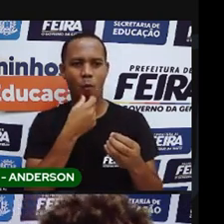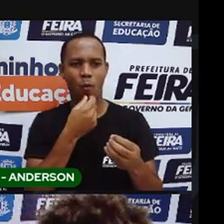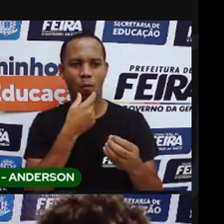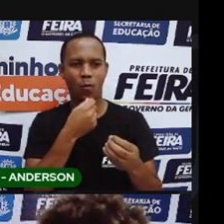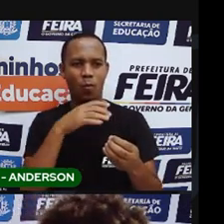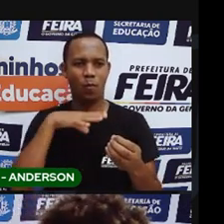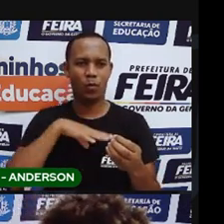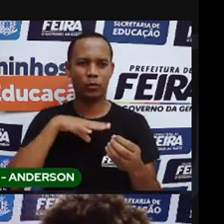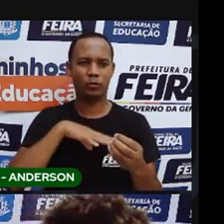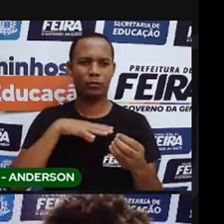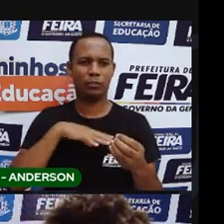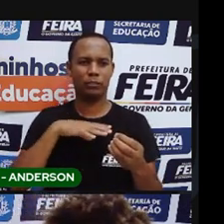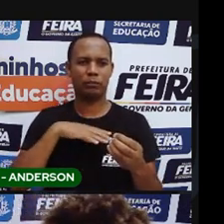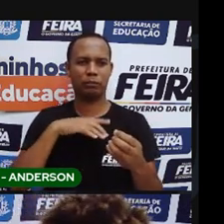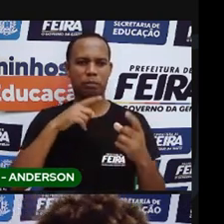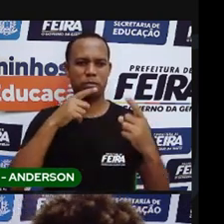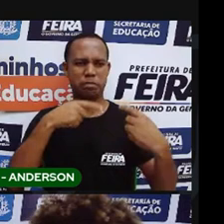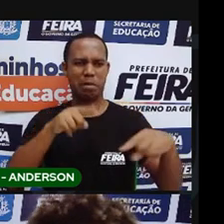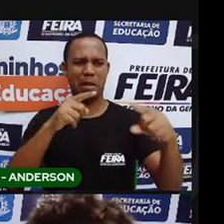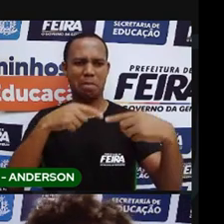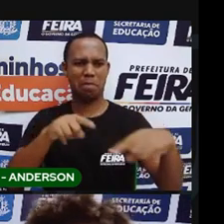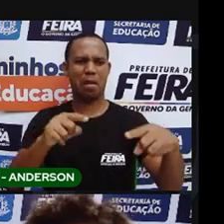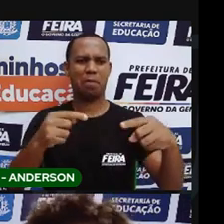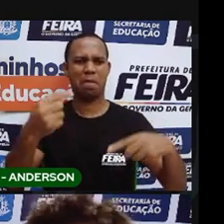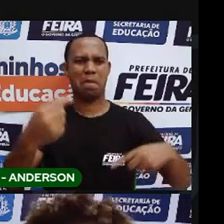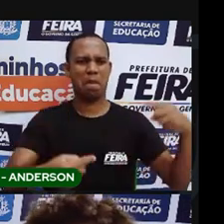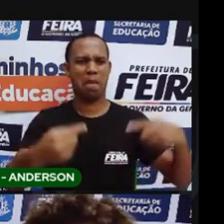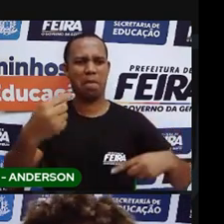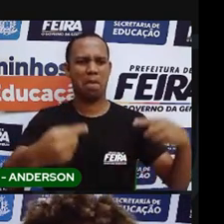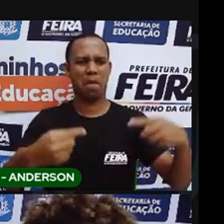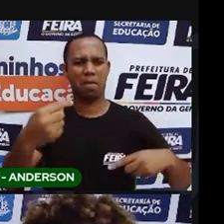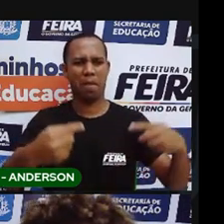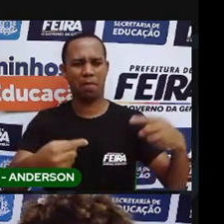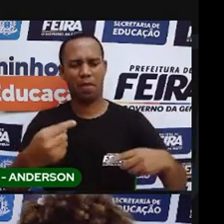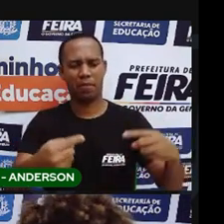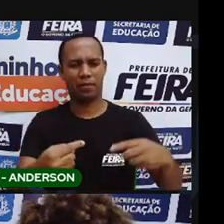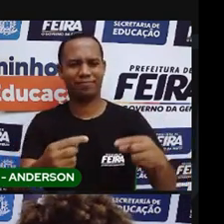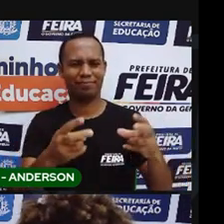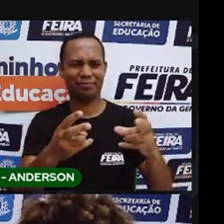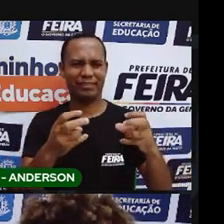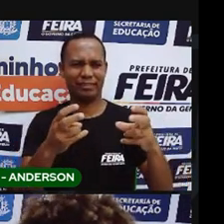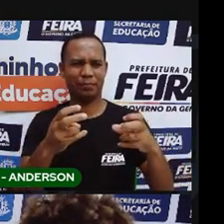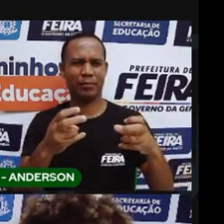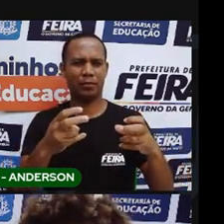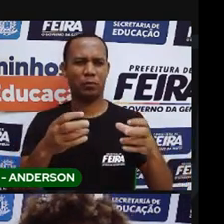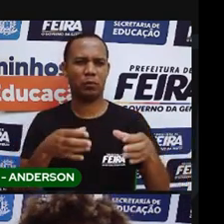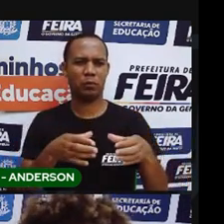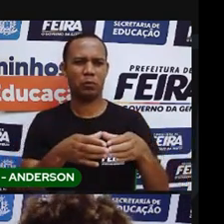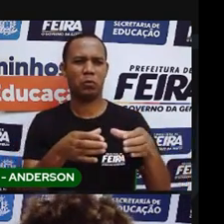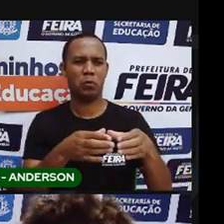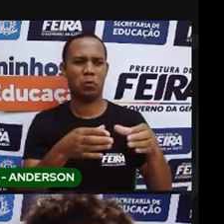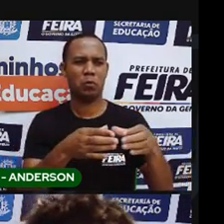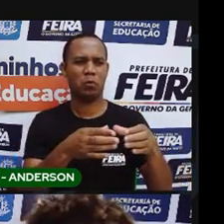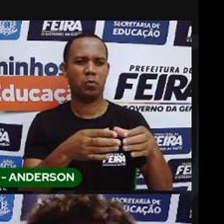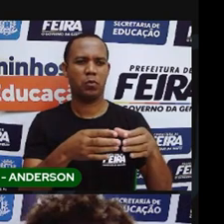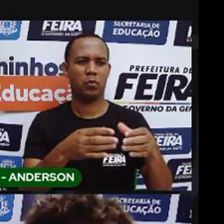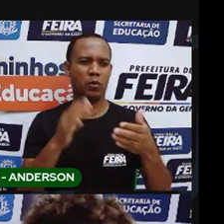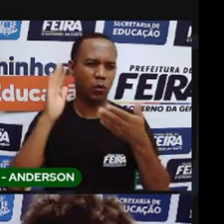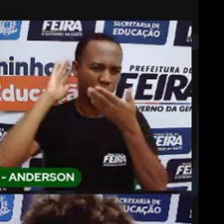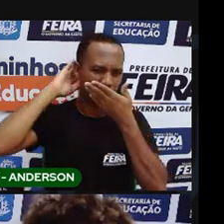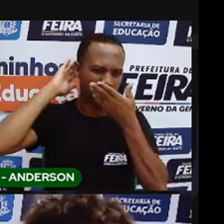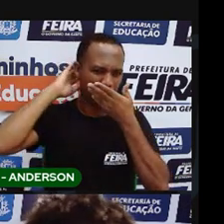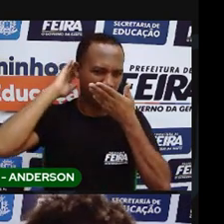foi uma chegada amigável, né, e aí durante o vídeo vocês perceberam essa luta